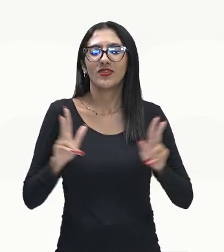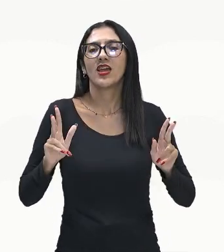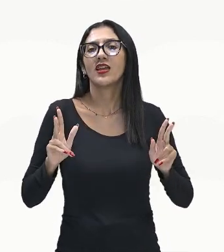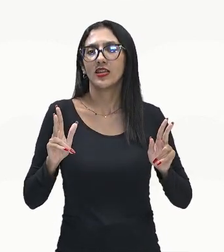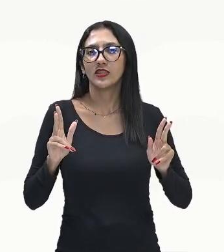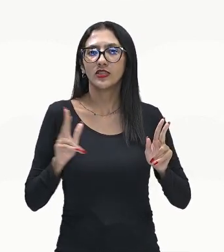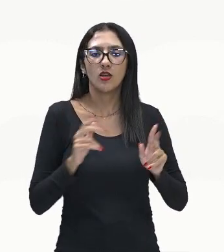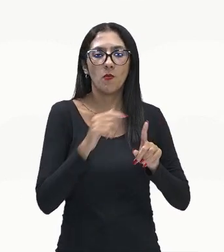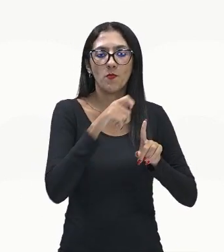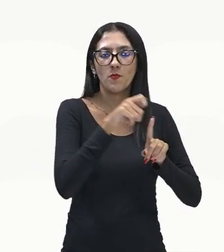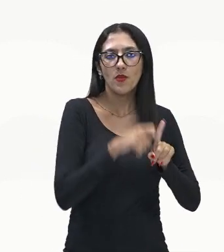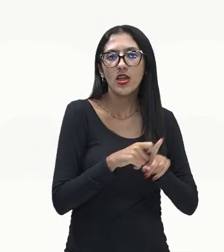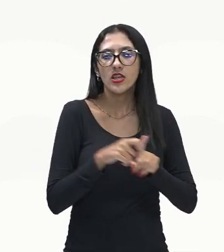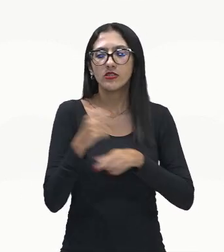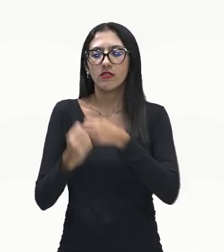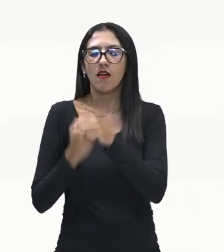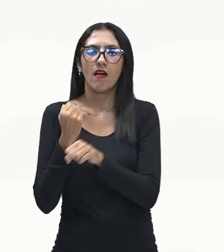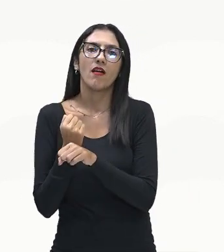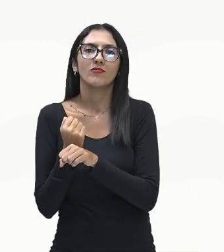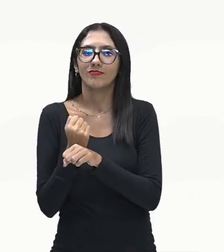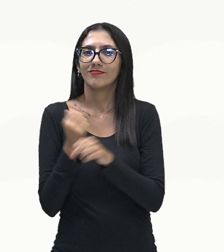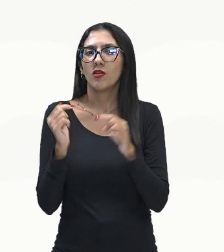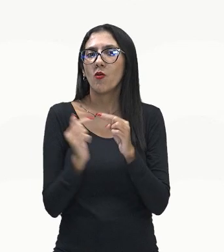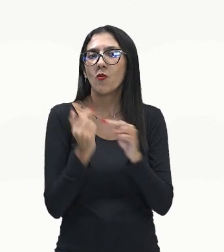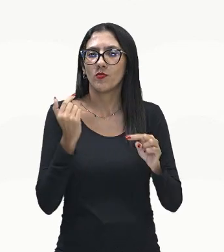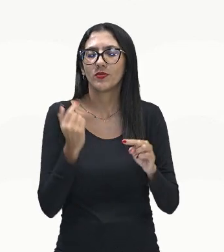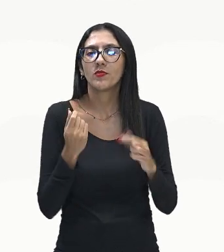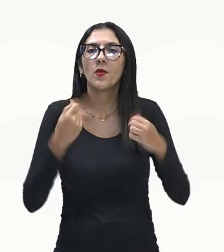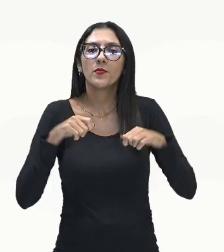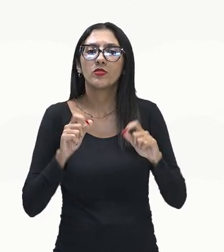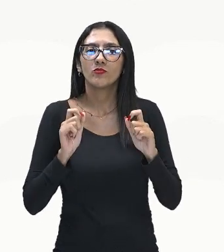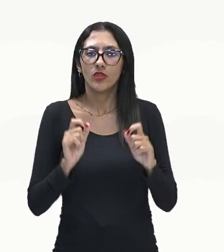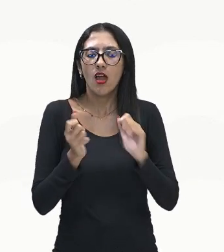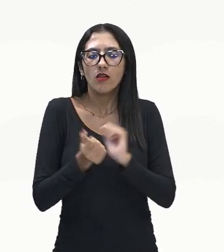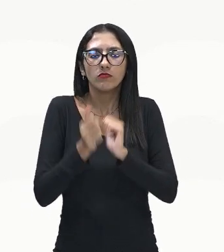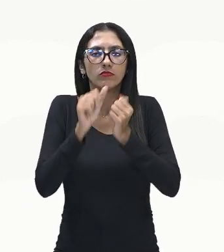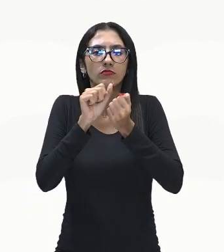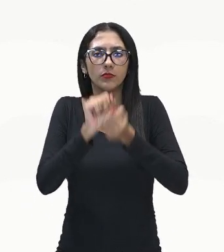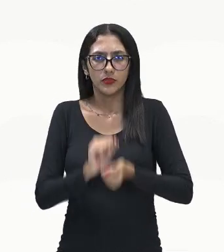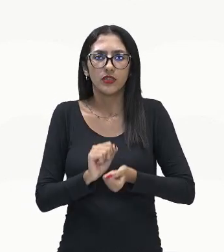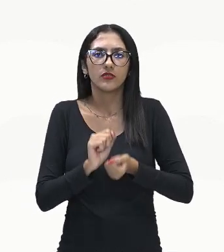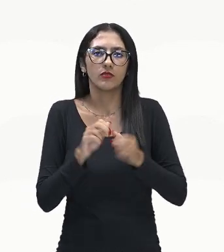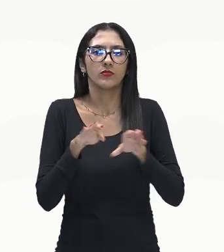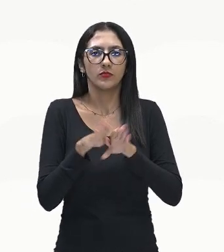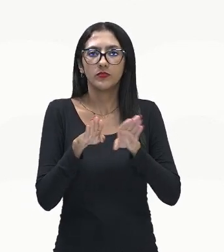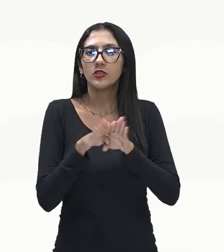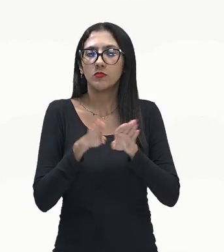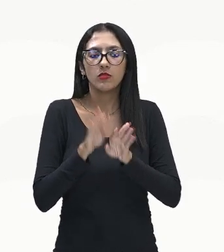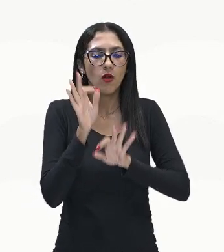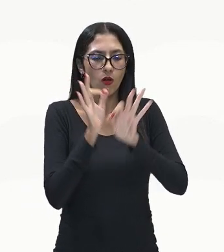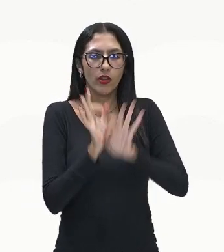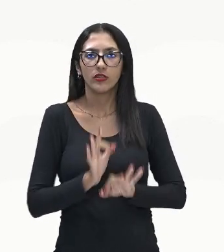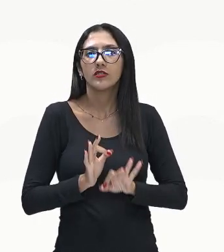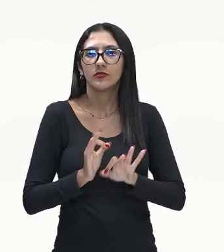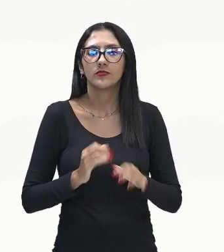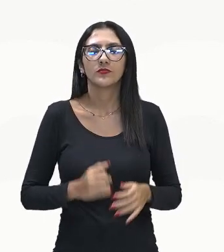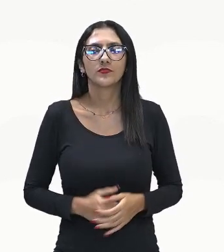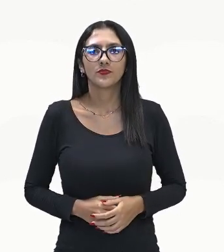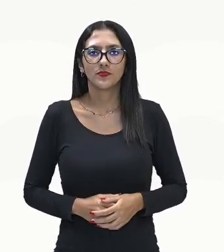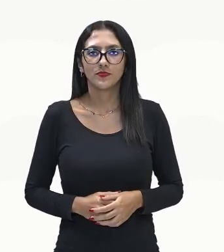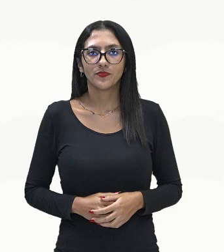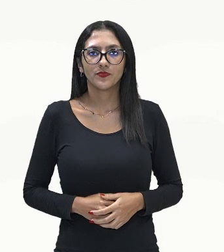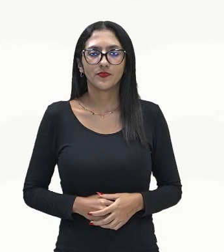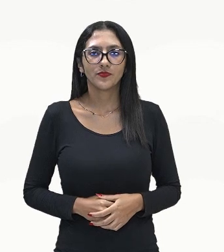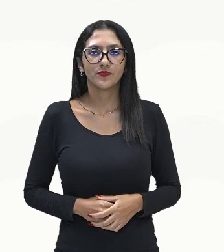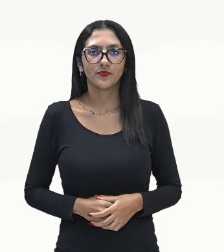está em mês e outro está em ano. Então, a gente tem que fazer uma pequena adaptação na hora de realizar os cálculos.